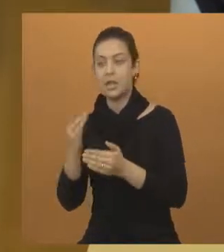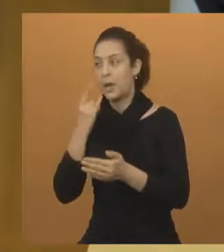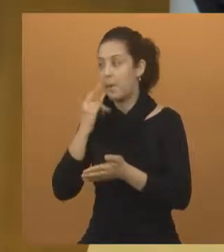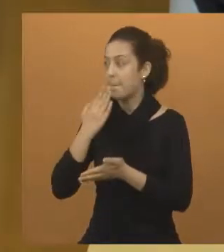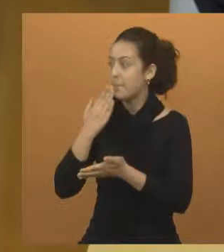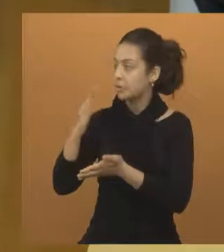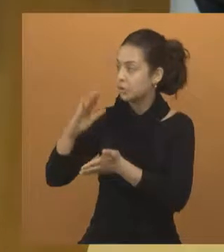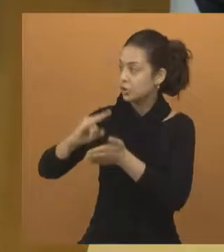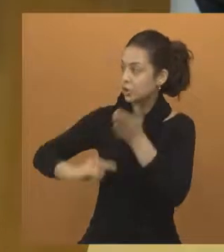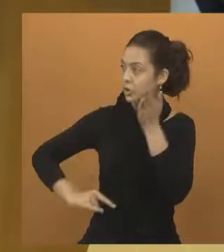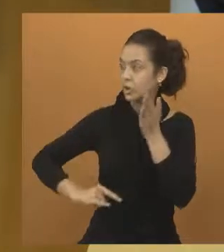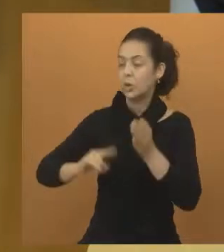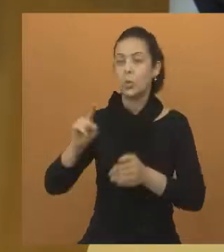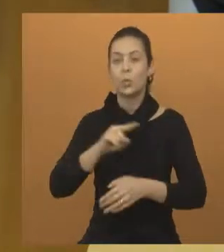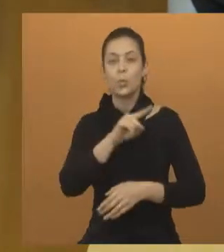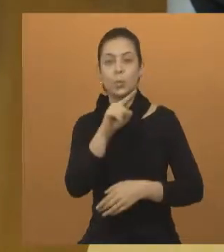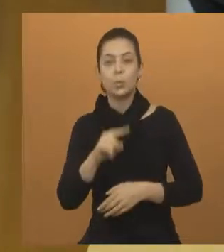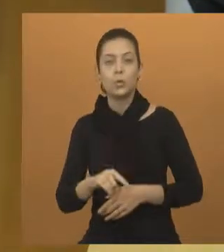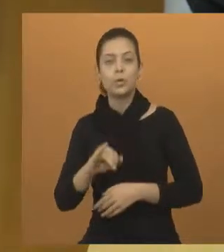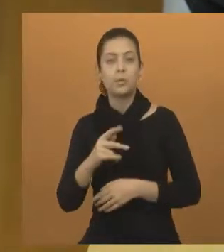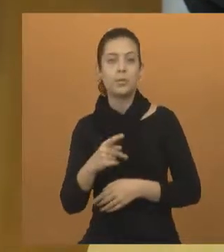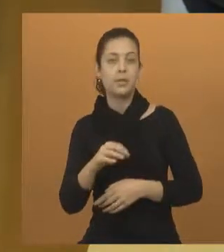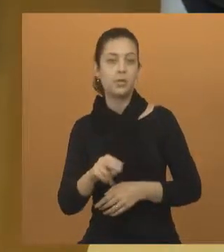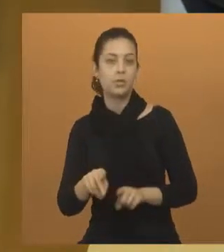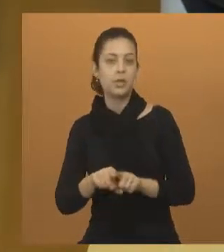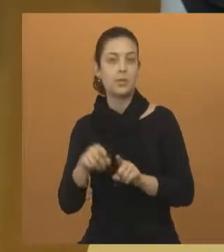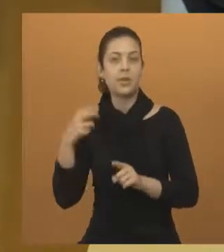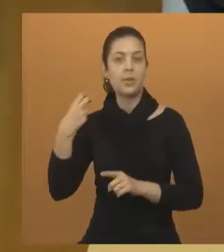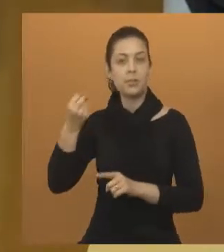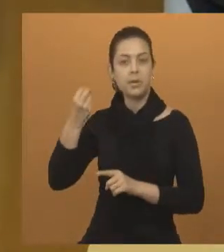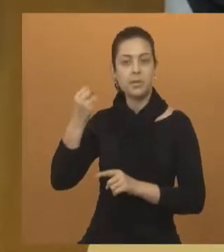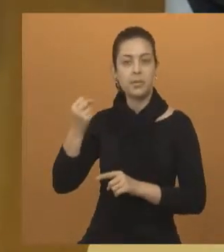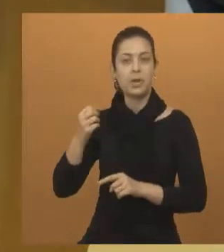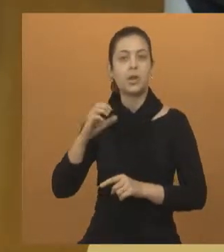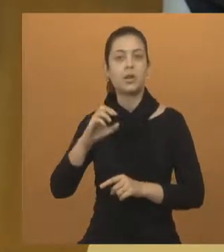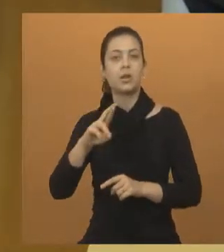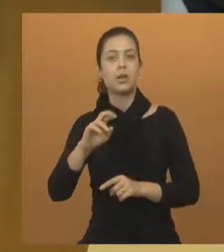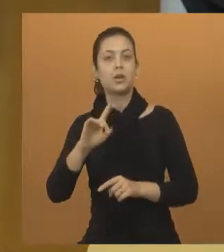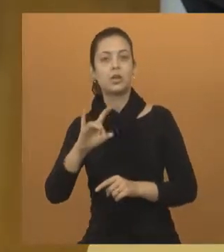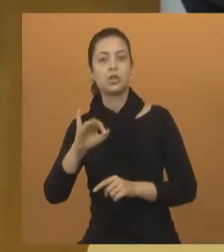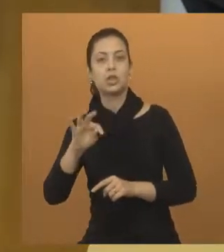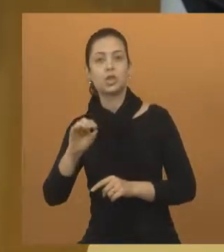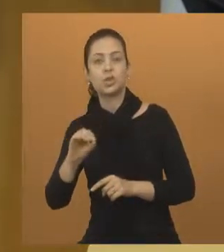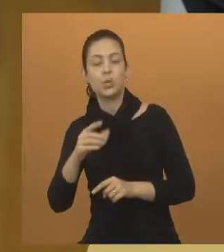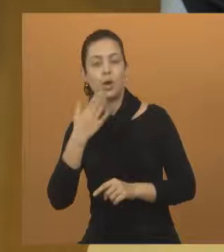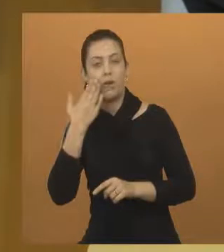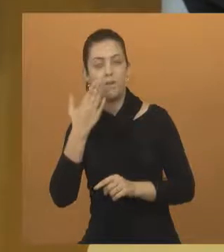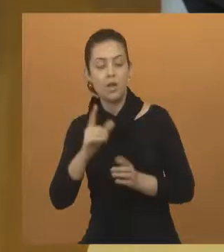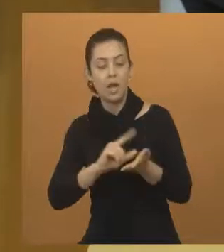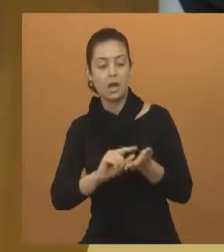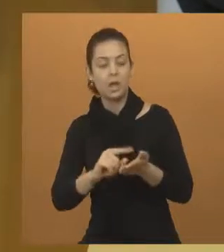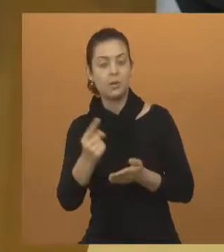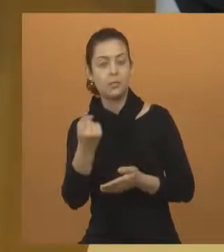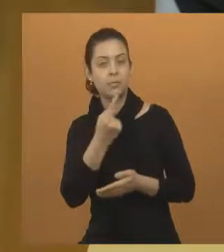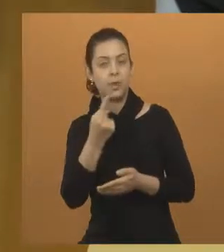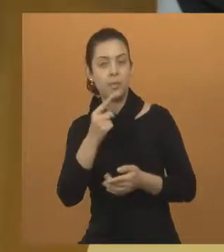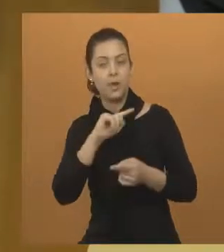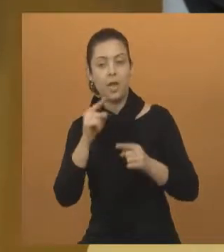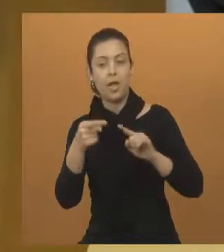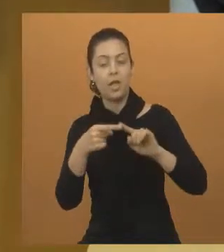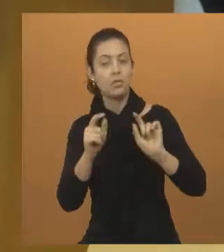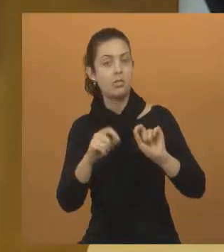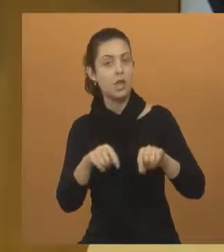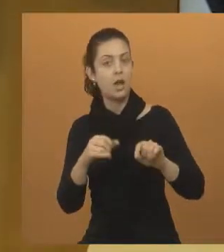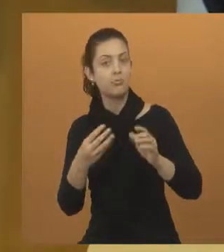remissão. Artigo 3º, o benefício da isenção de créditos tributários previstos no artigo 1º só